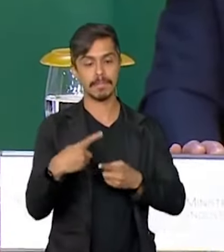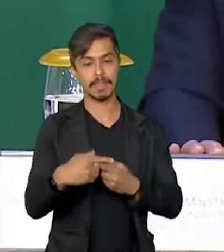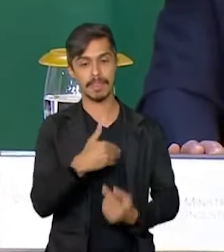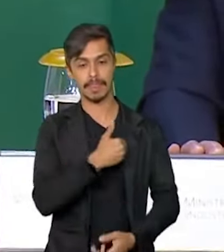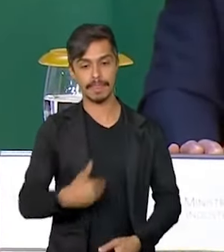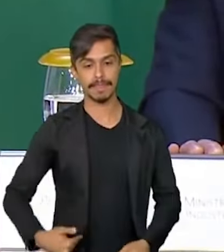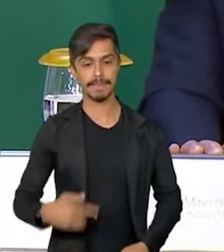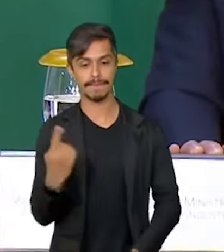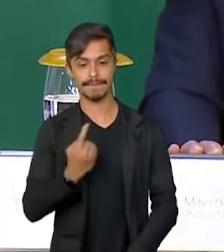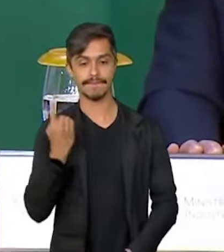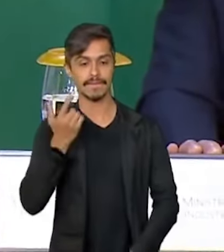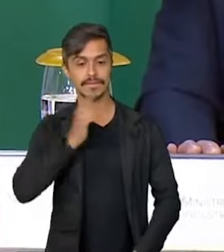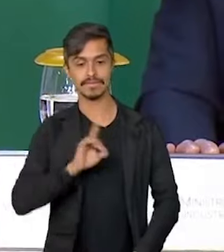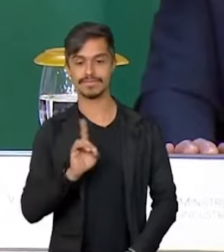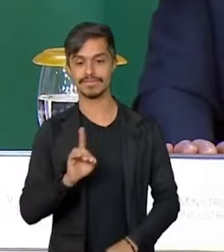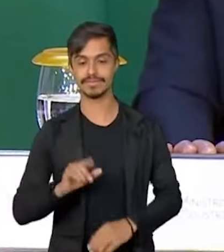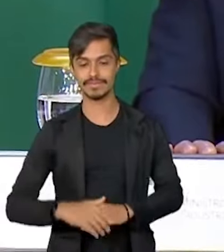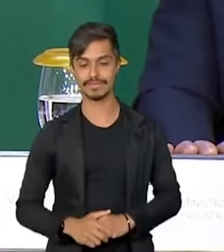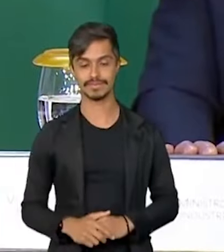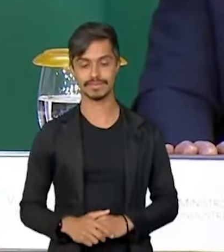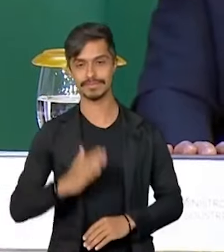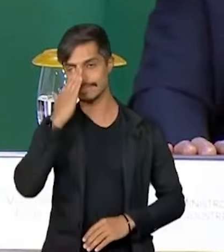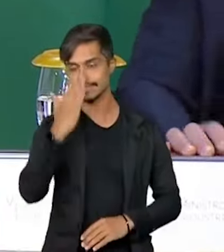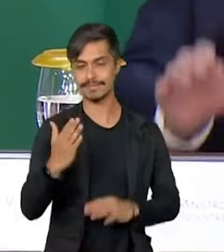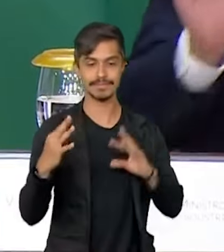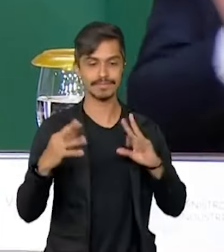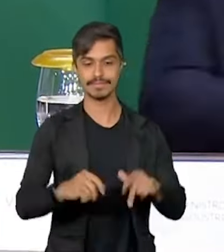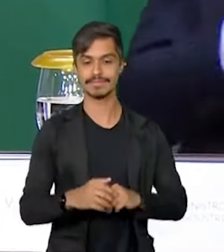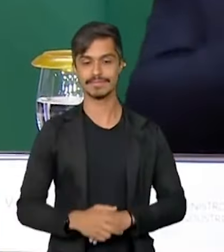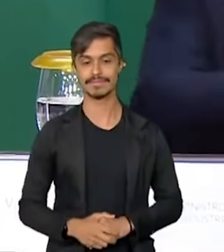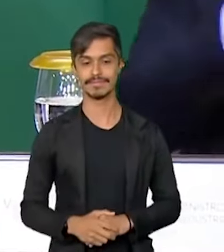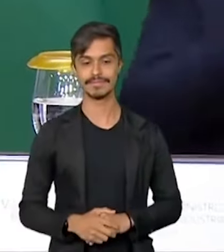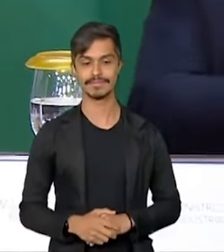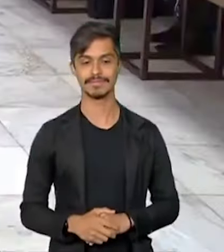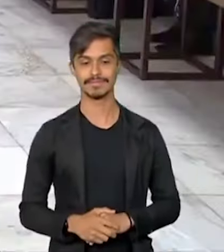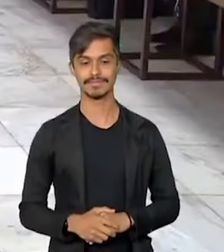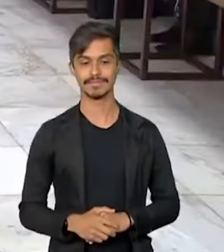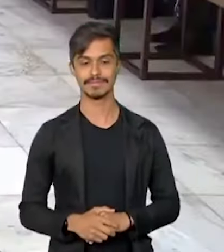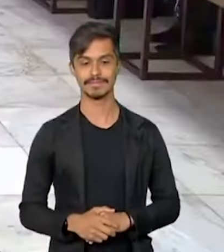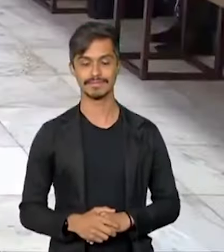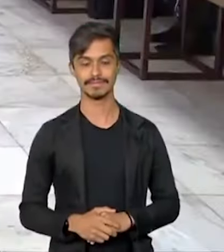governo sozinho não dá conta disso. Obrigado por vocês.